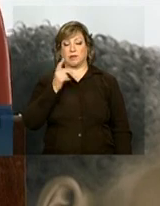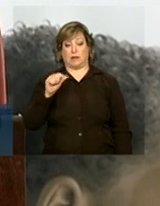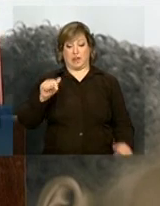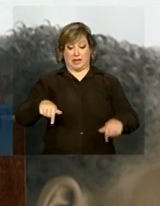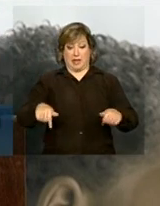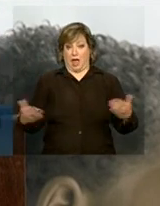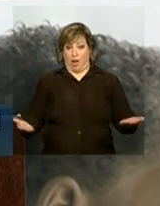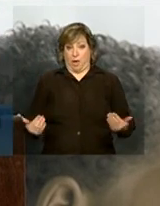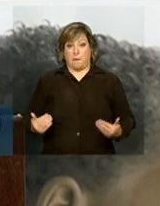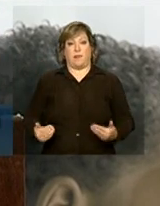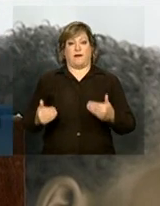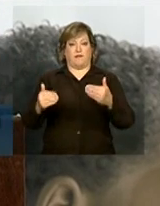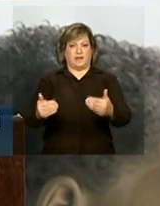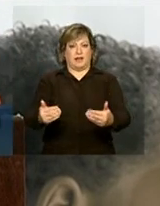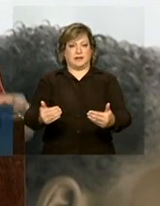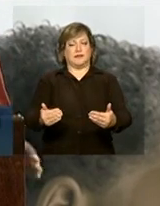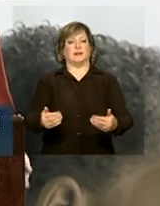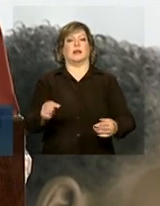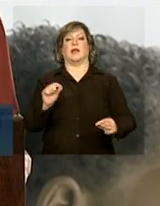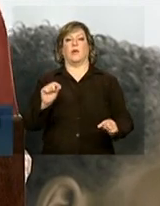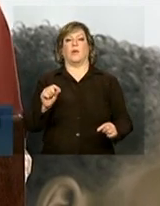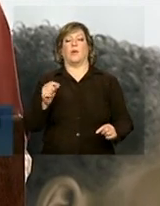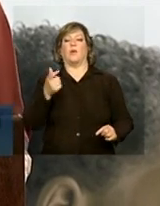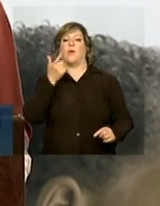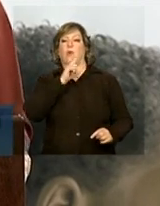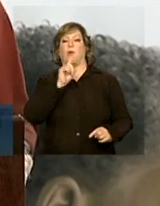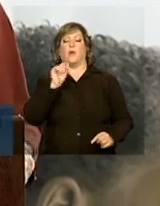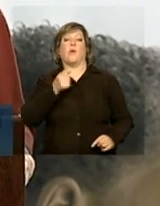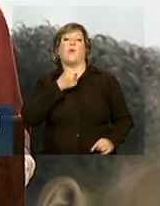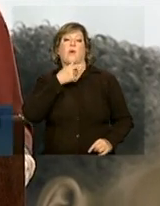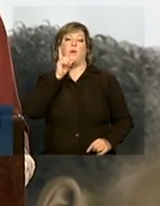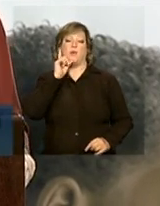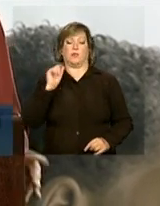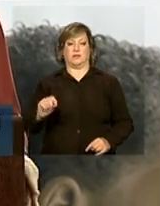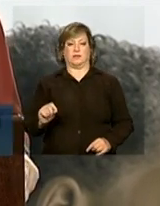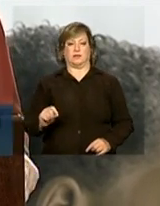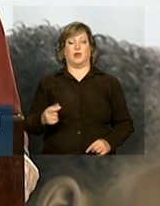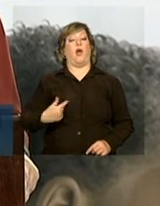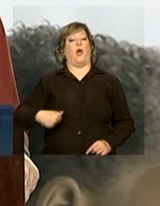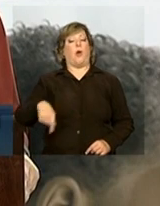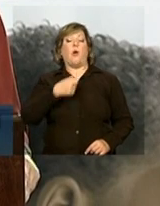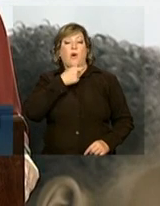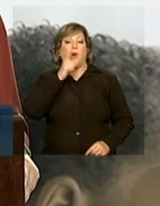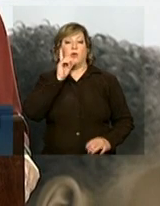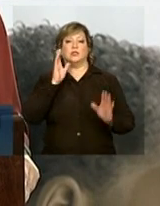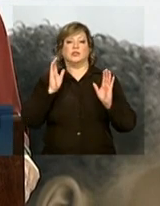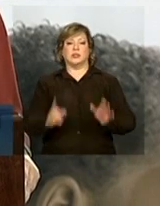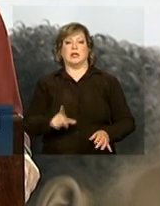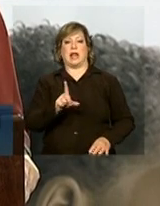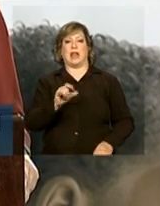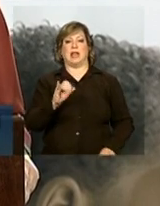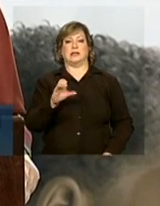para frente é que aconteceu ontem. Ontem nós licitamos o campo de Libra,